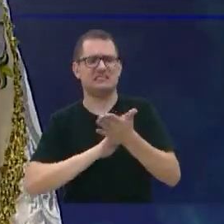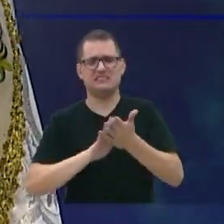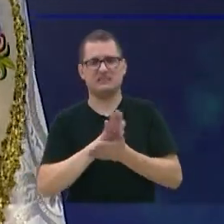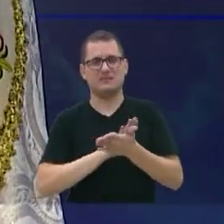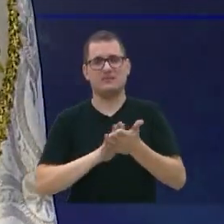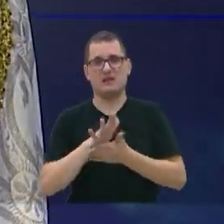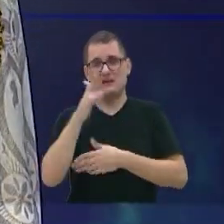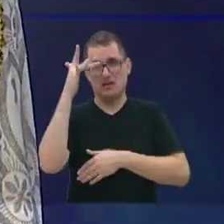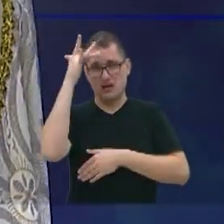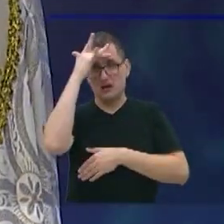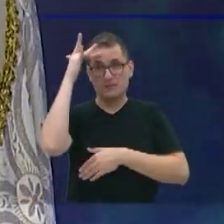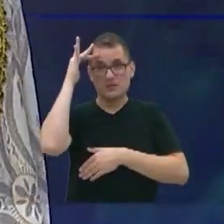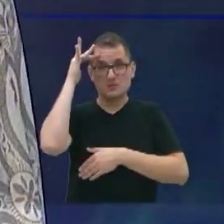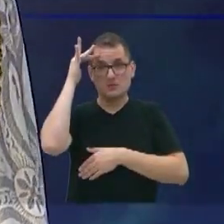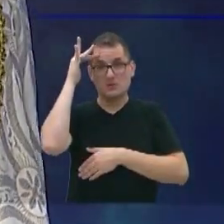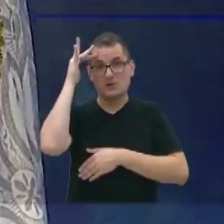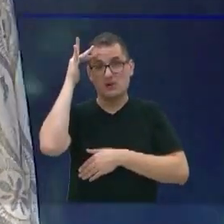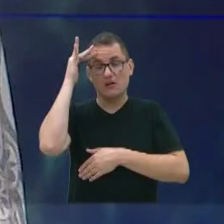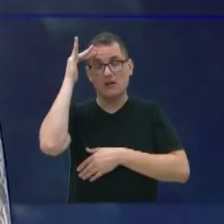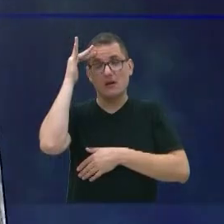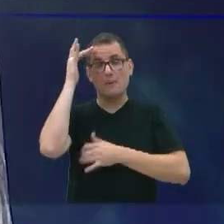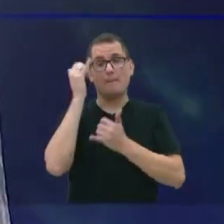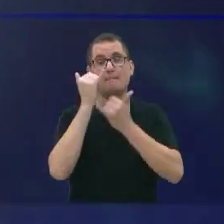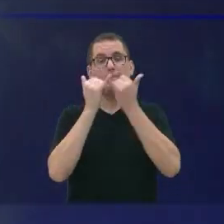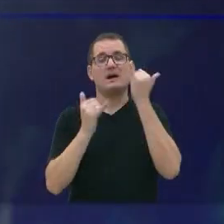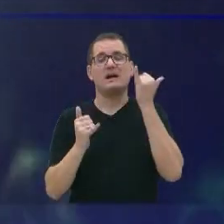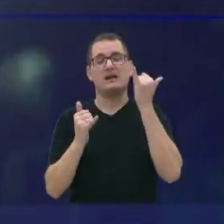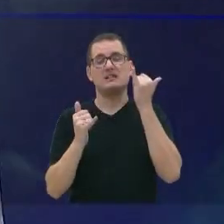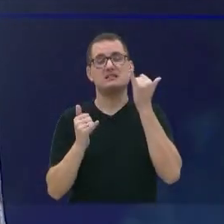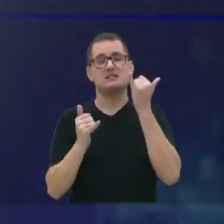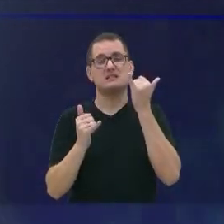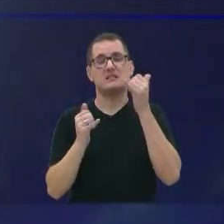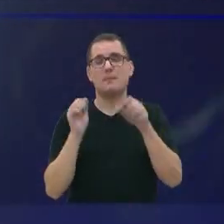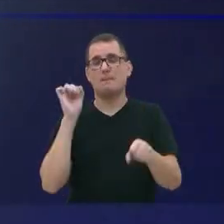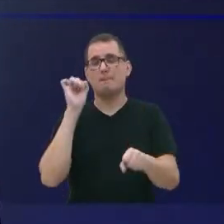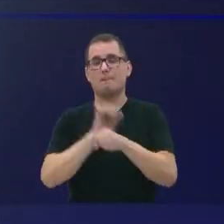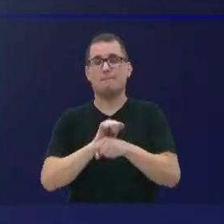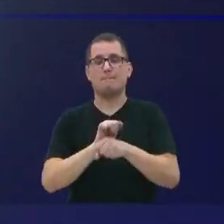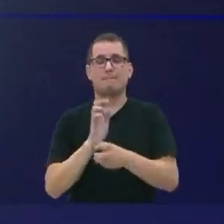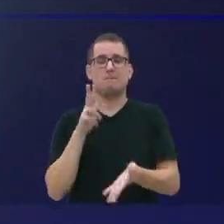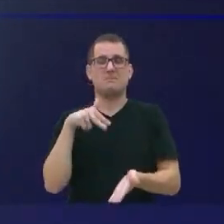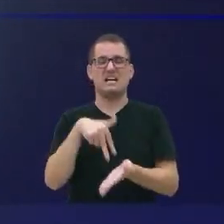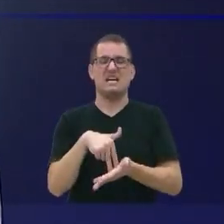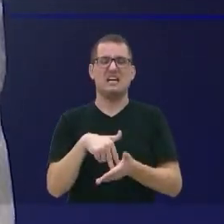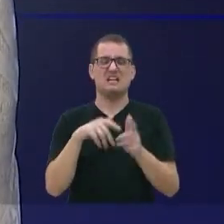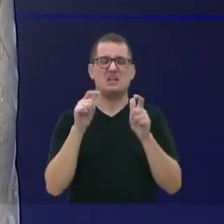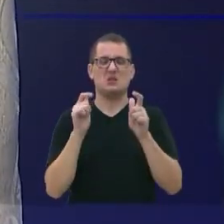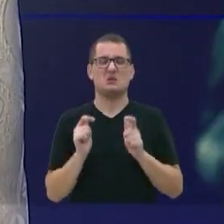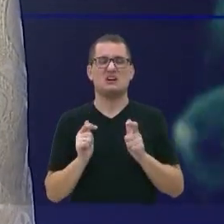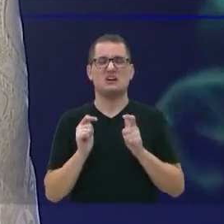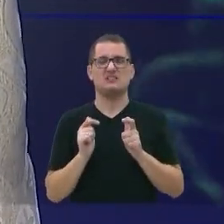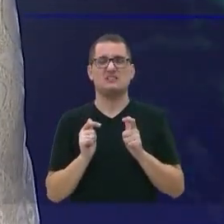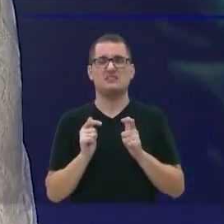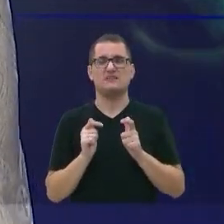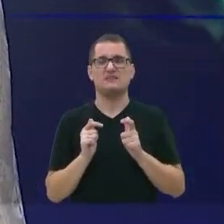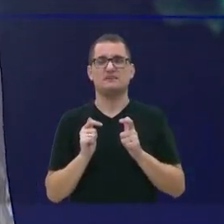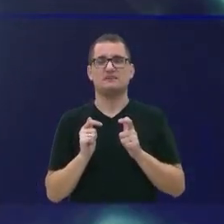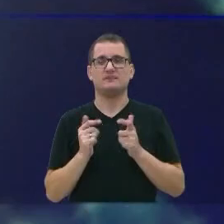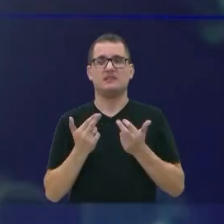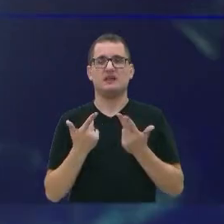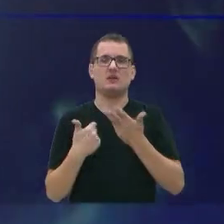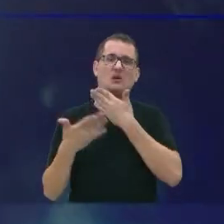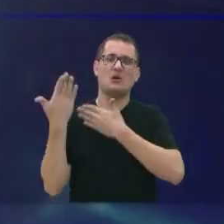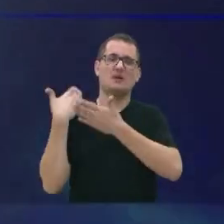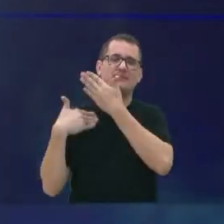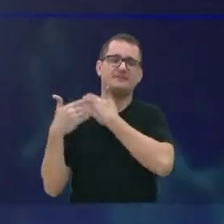parece que está pregada no mesmo lugar, na mesma cena lá atrás que